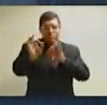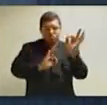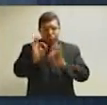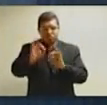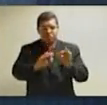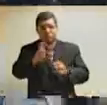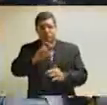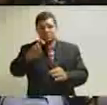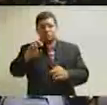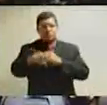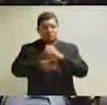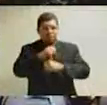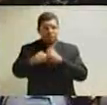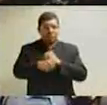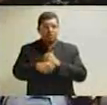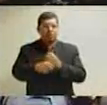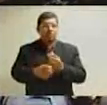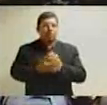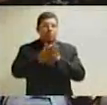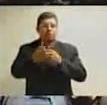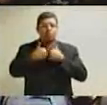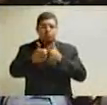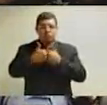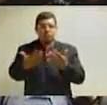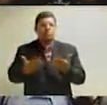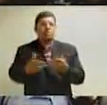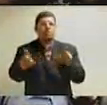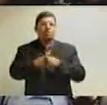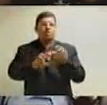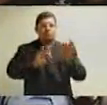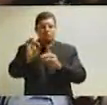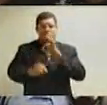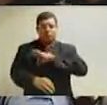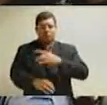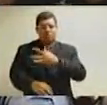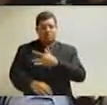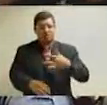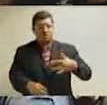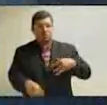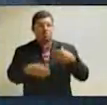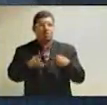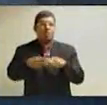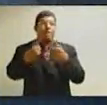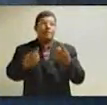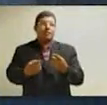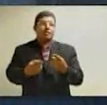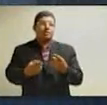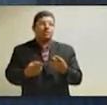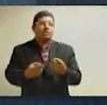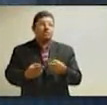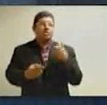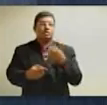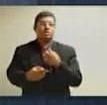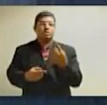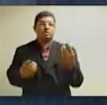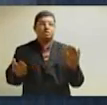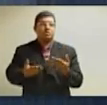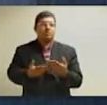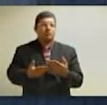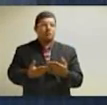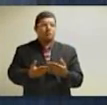plano de 5 em 5 anos, o auxílio transporte e o plano de saúde. Mas nós